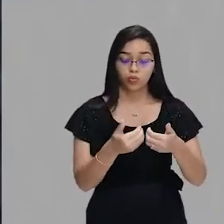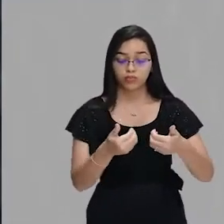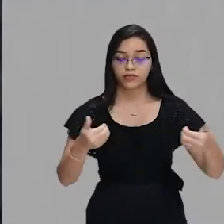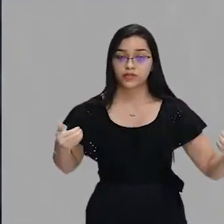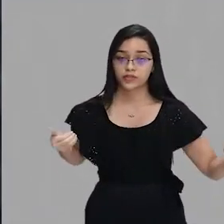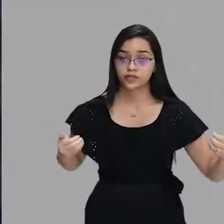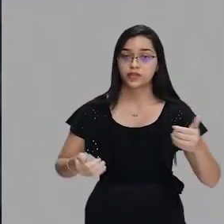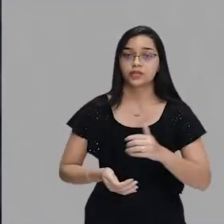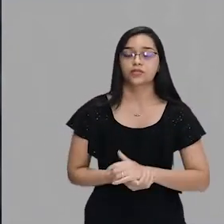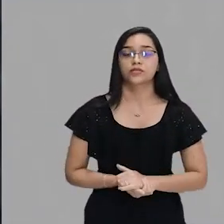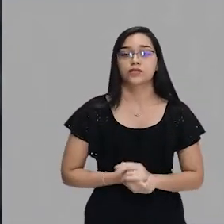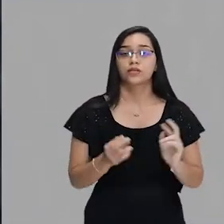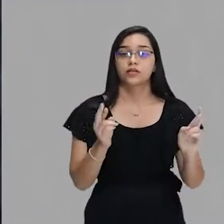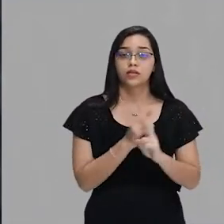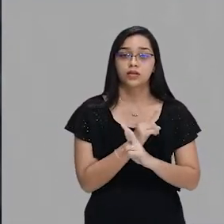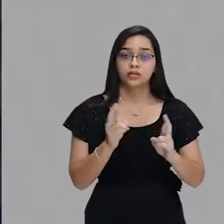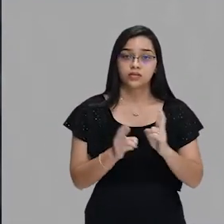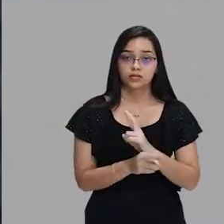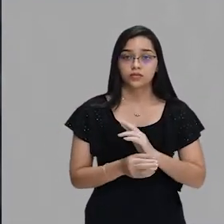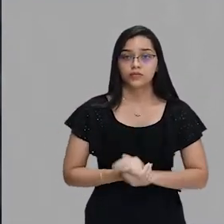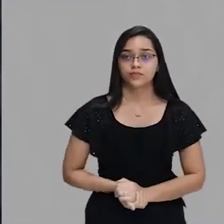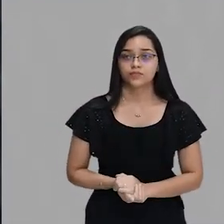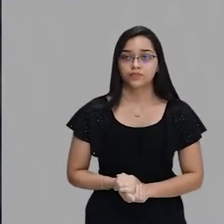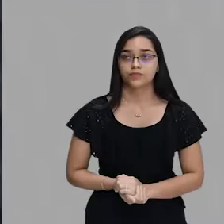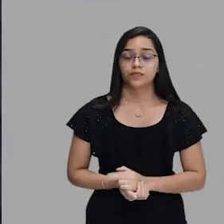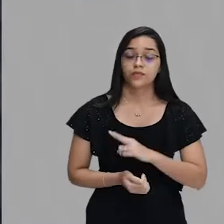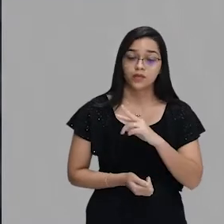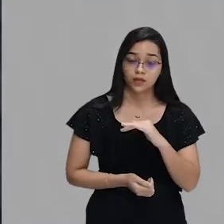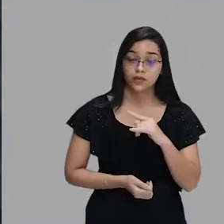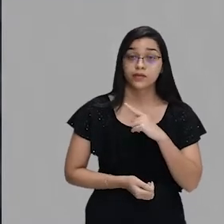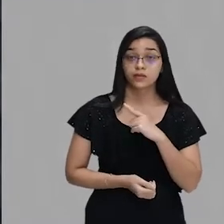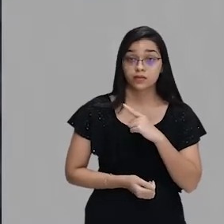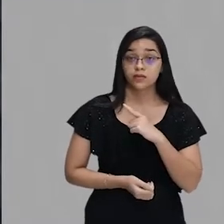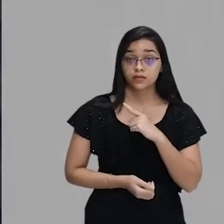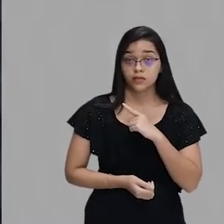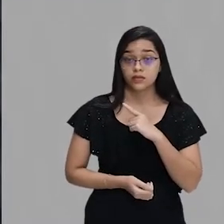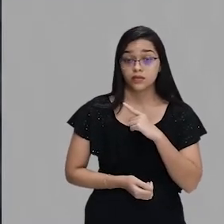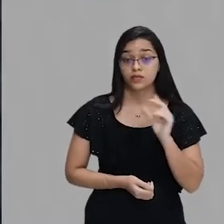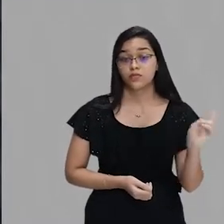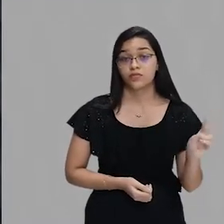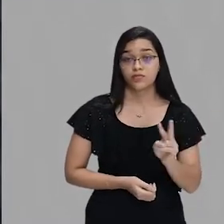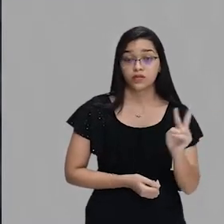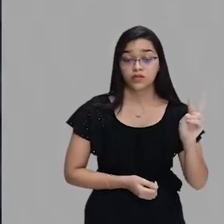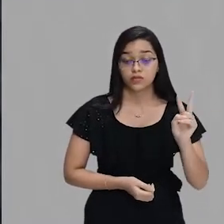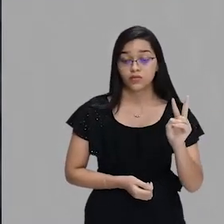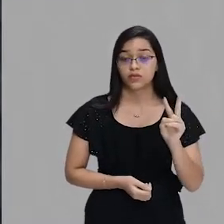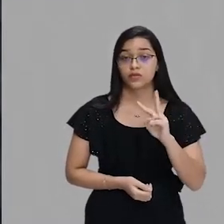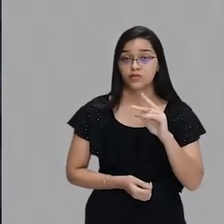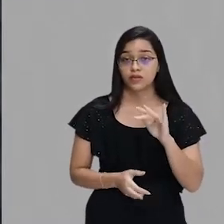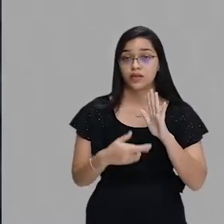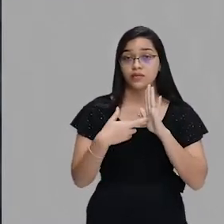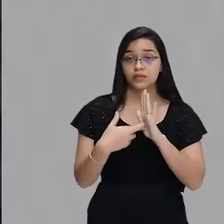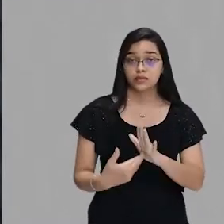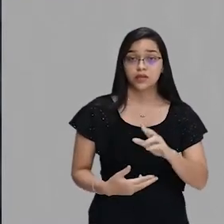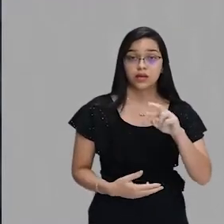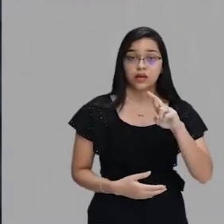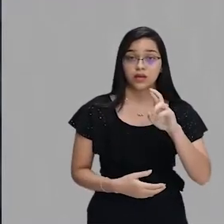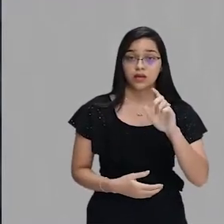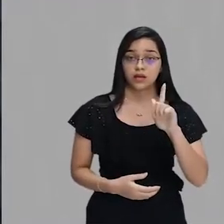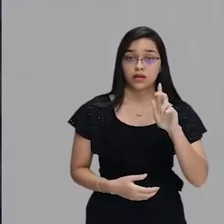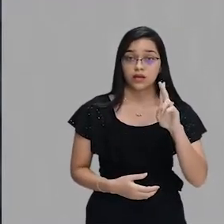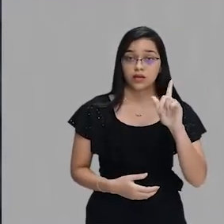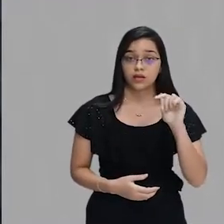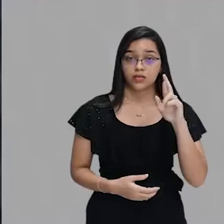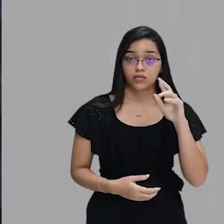estão afastados em relação à média. O que vai te dar um valor que vai te representar a